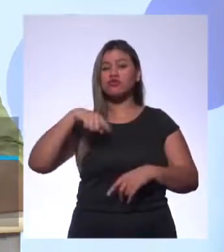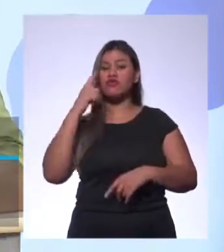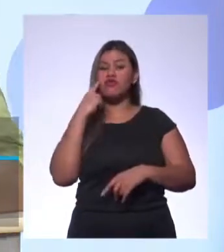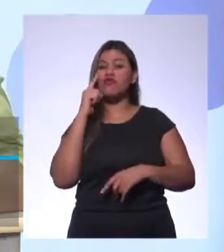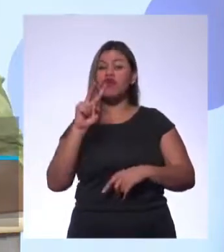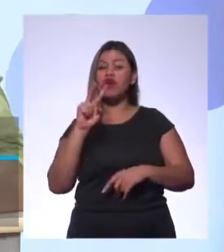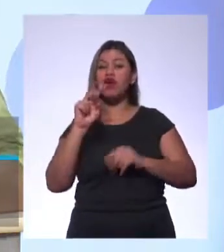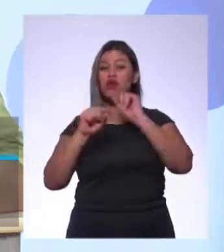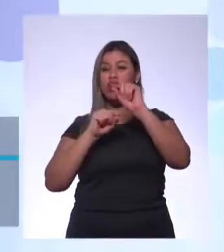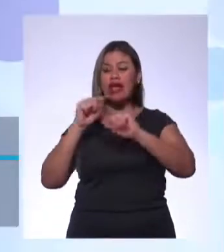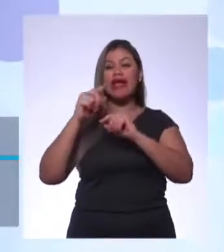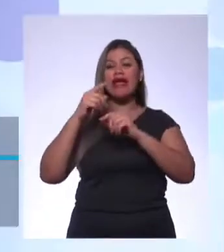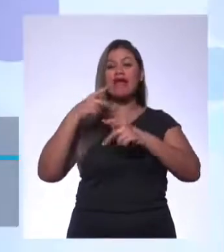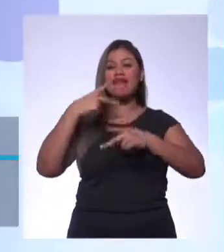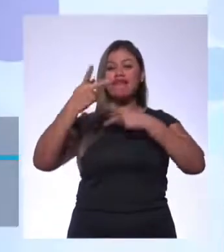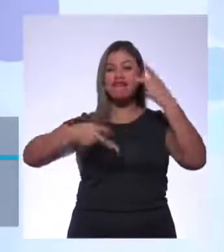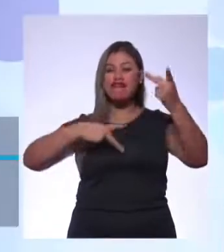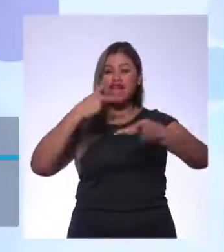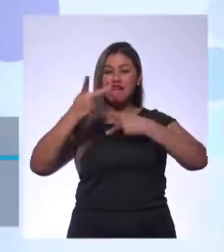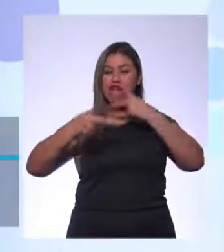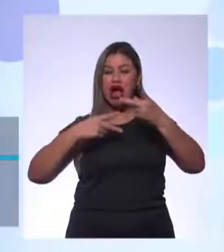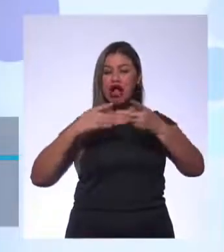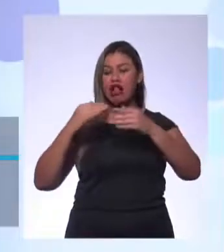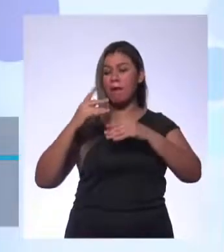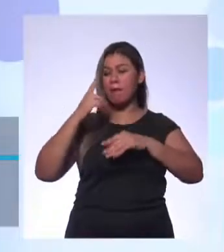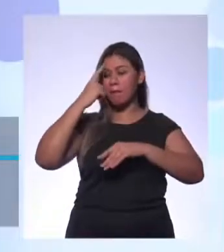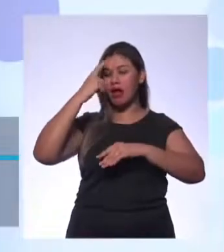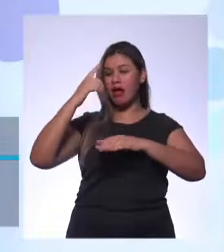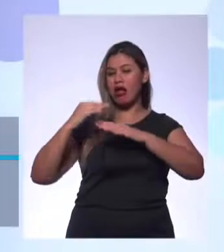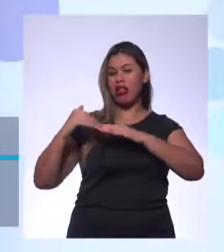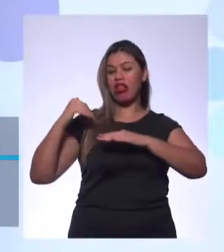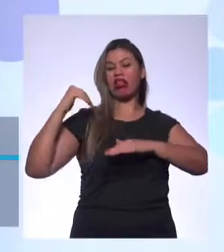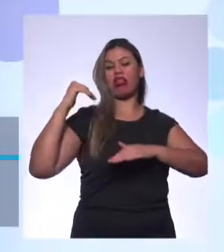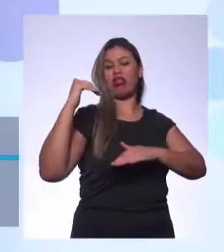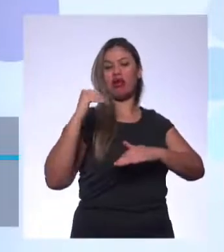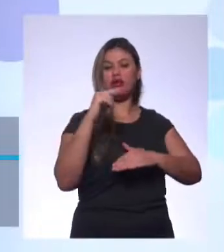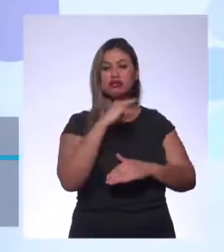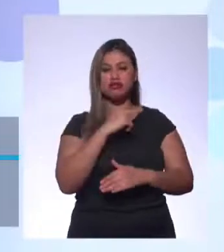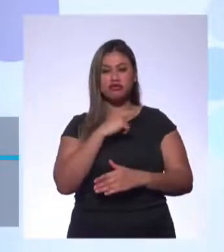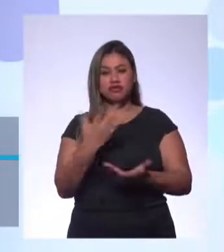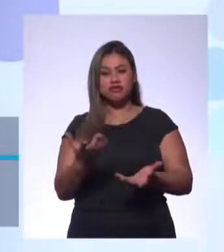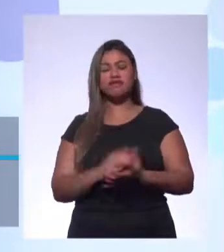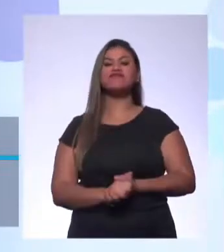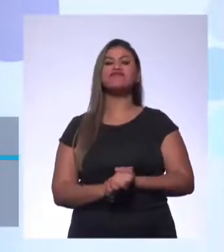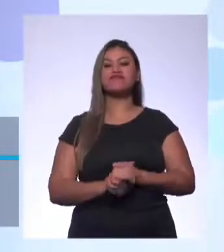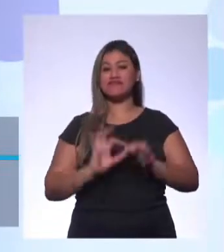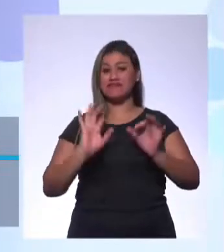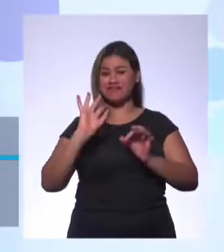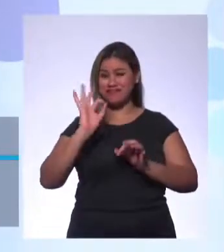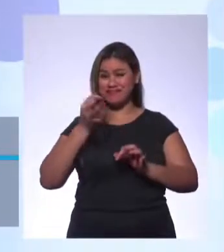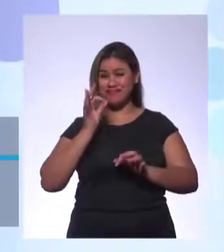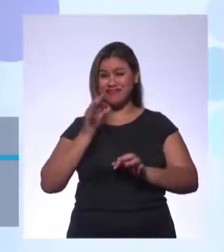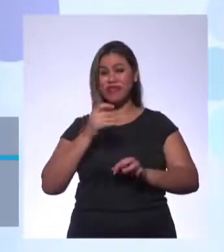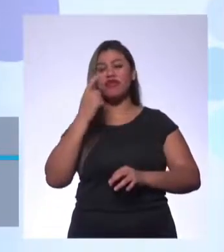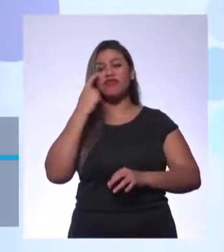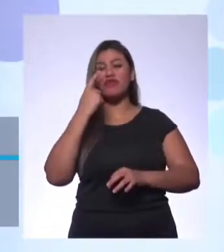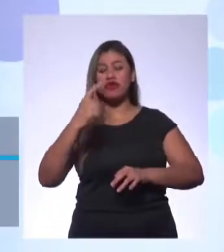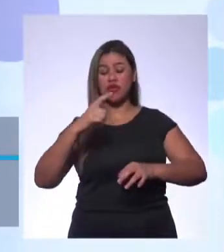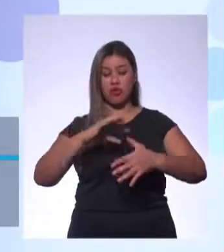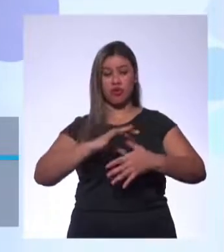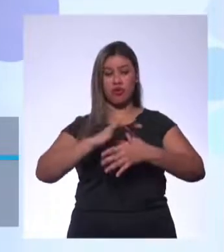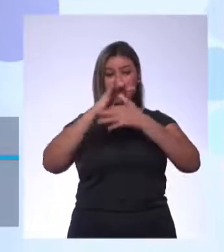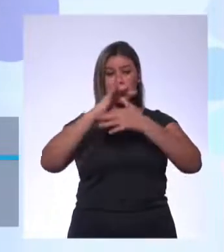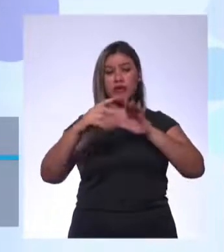falas. Exatamente, as falas são muito discrepantes, né? Enquanto o chefe da África,